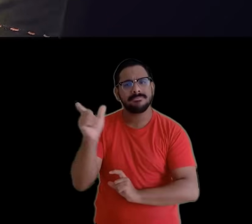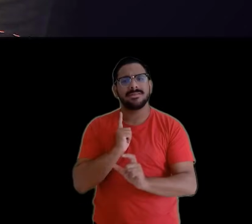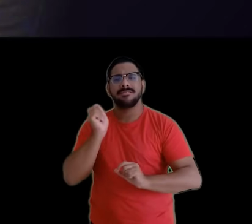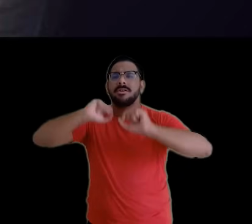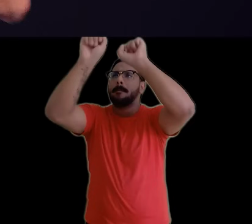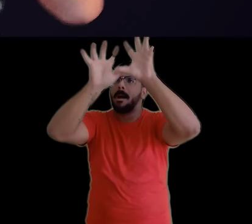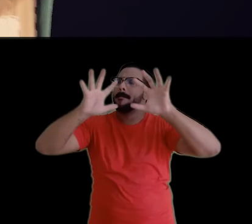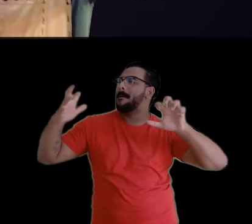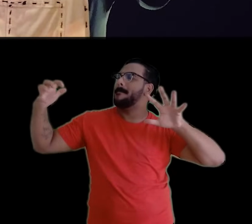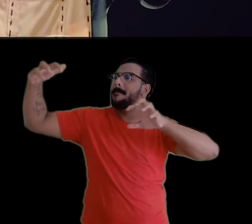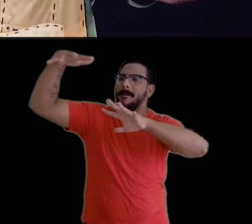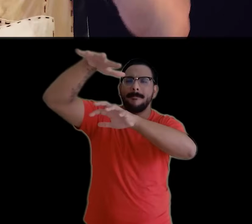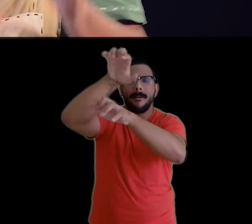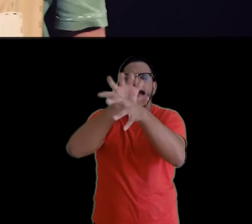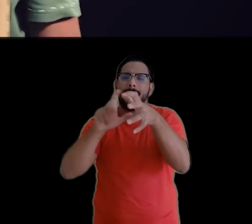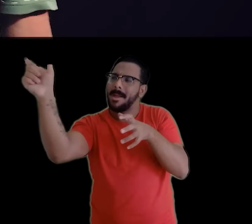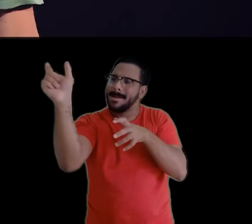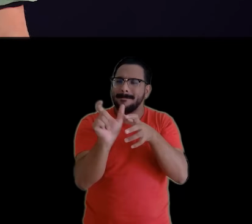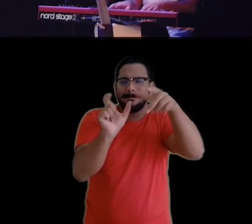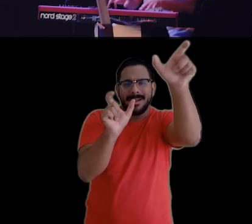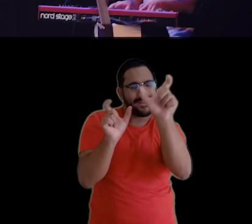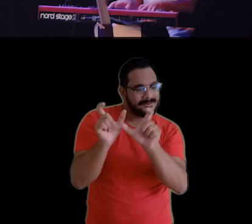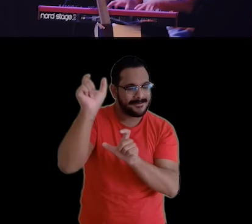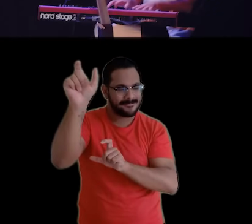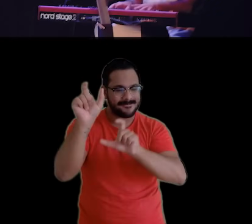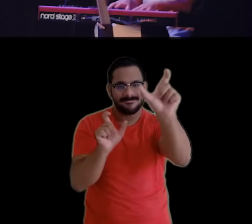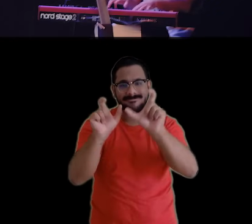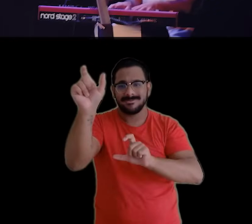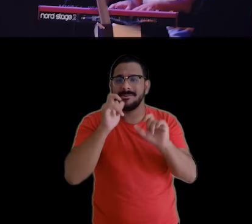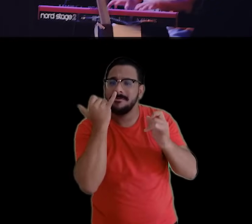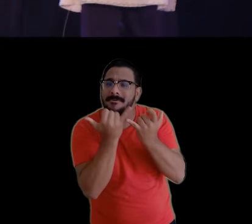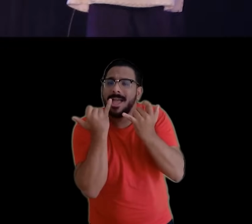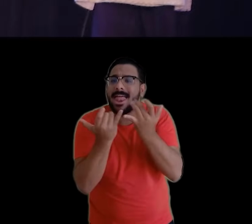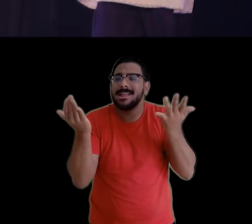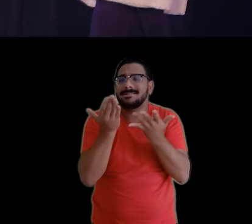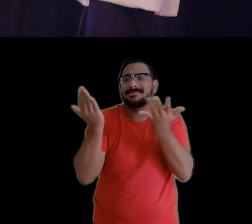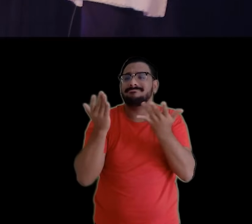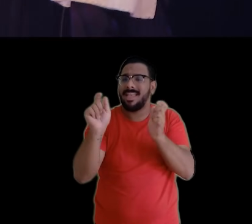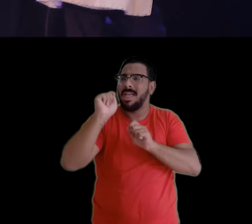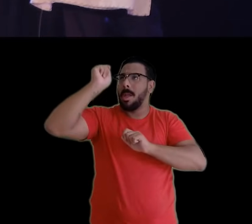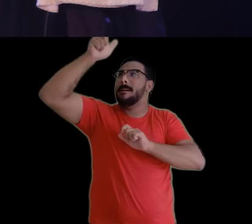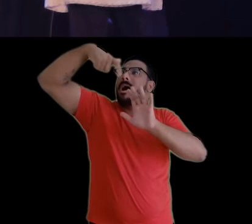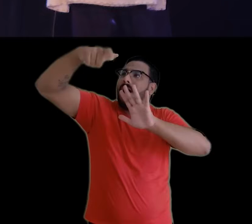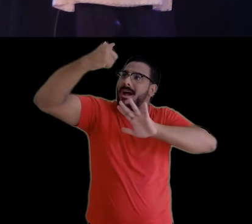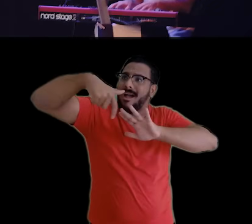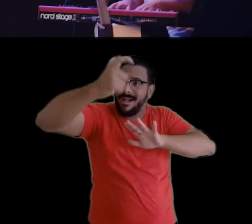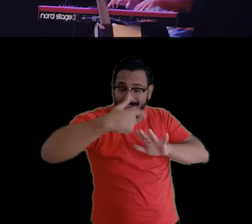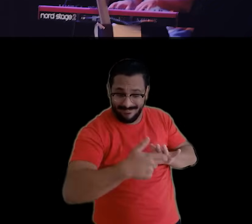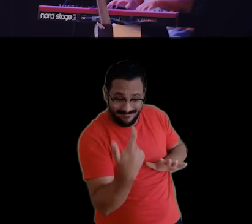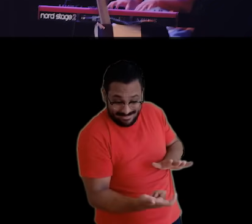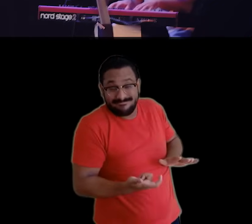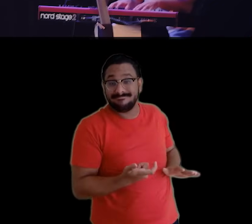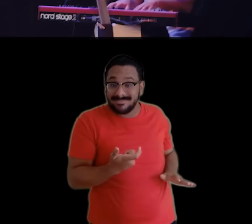céu. Virou uma nuvem, voltas e voltas, como se agora